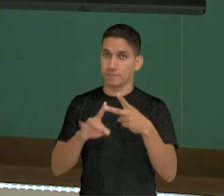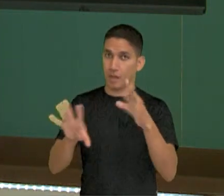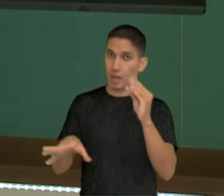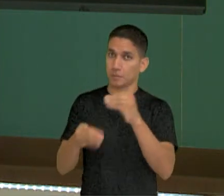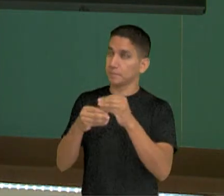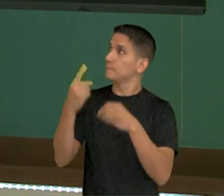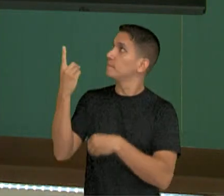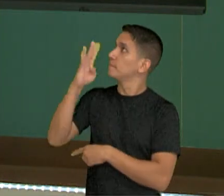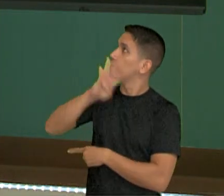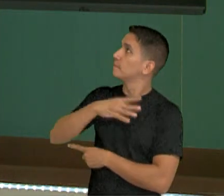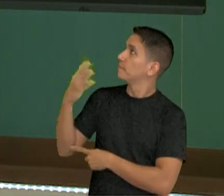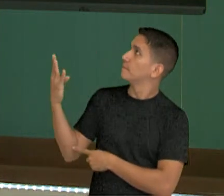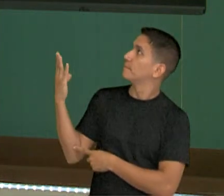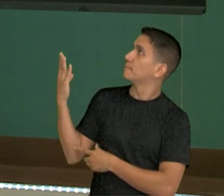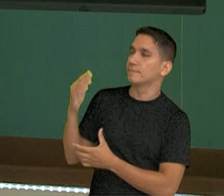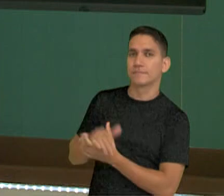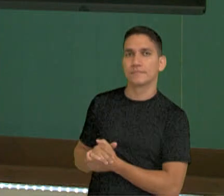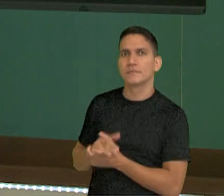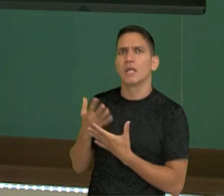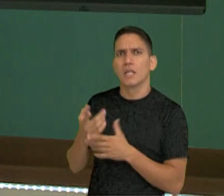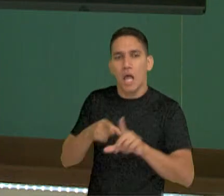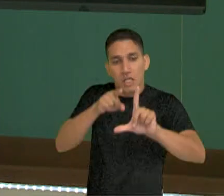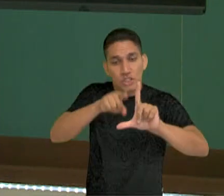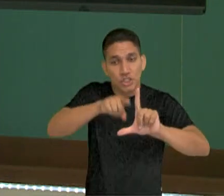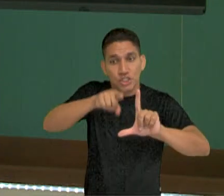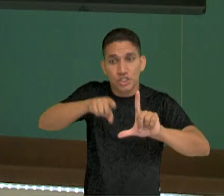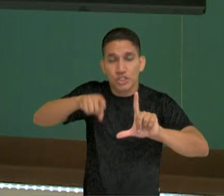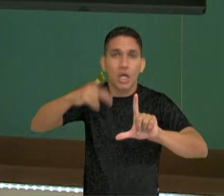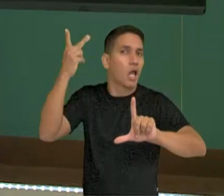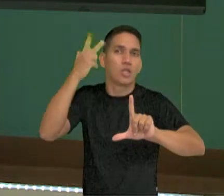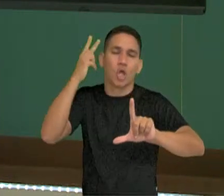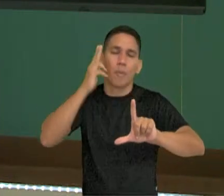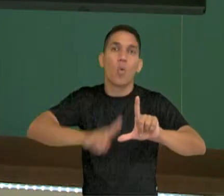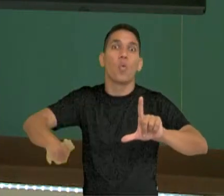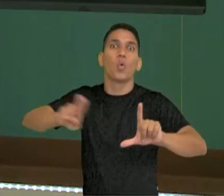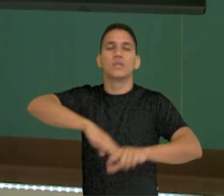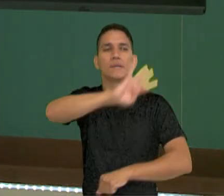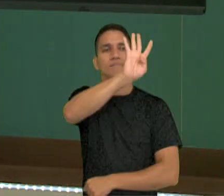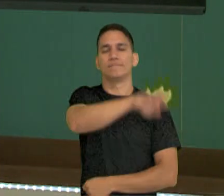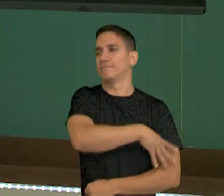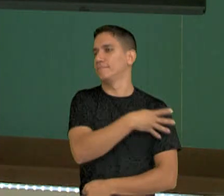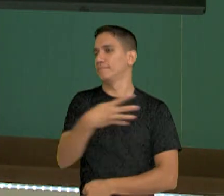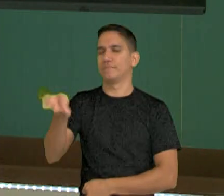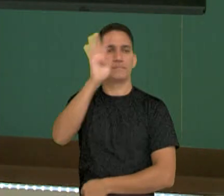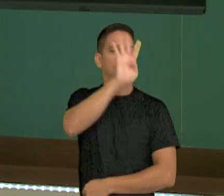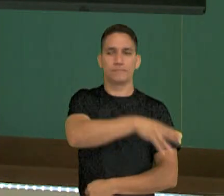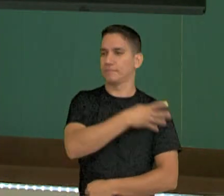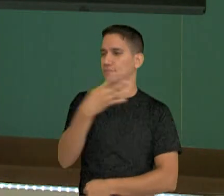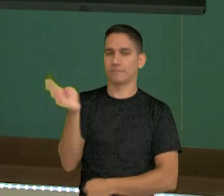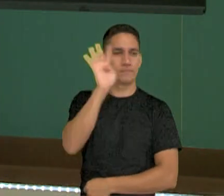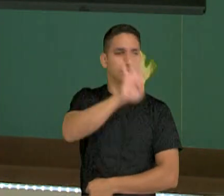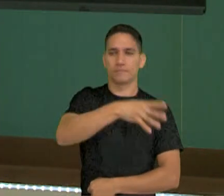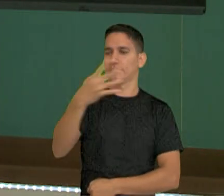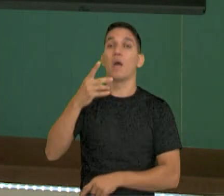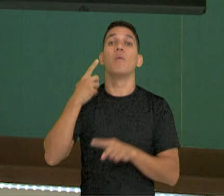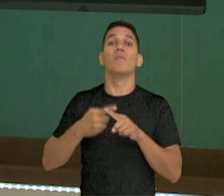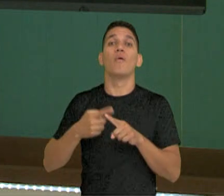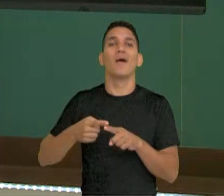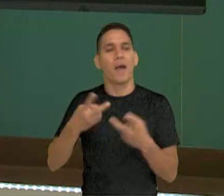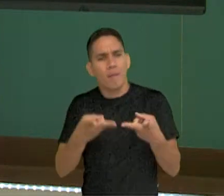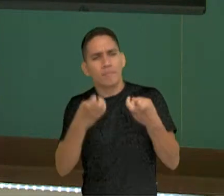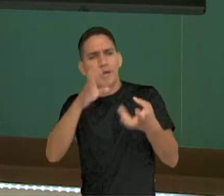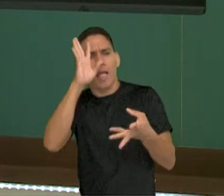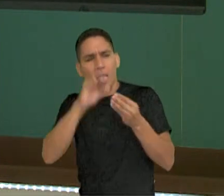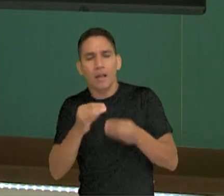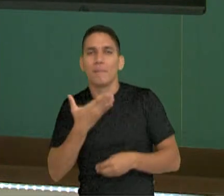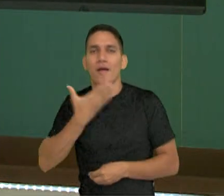Completamos lá. Em estatística é muito comum a gente usar muito tabela, porque isso facilita a leitura dos dados. Então,